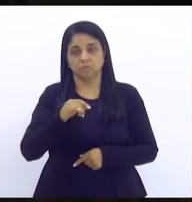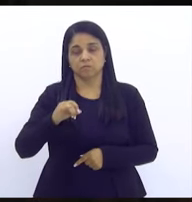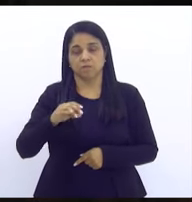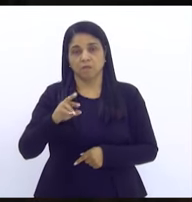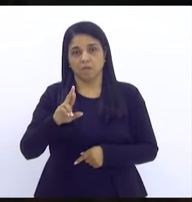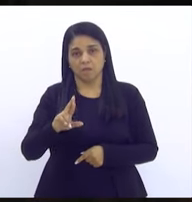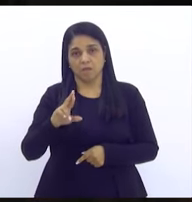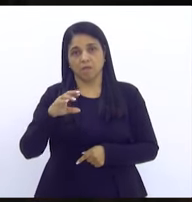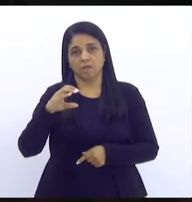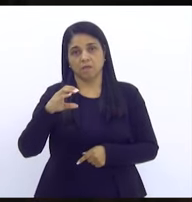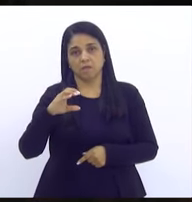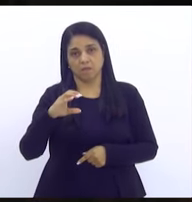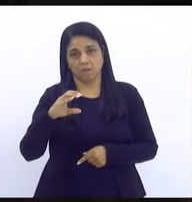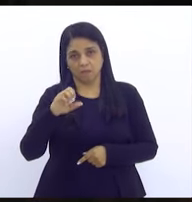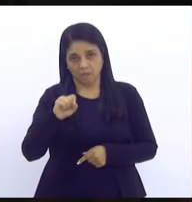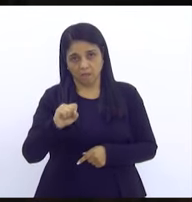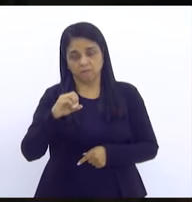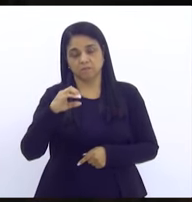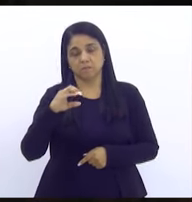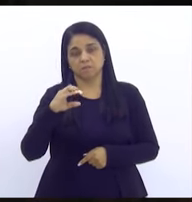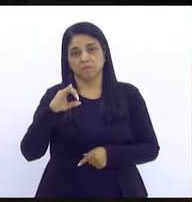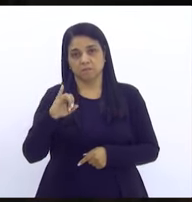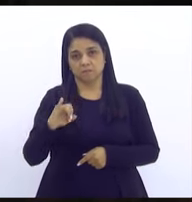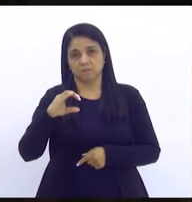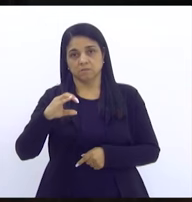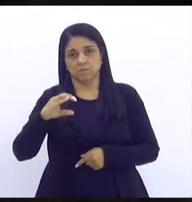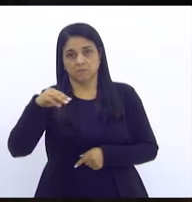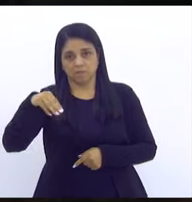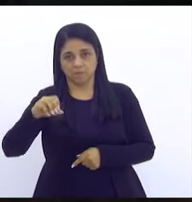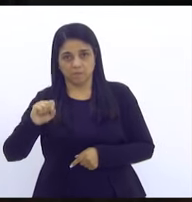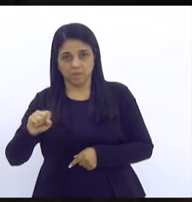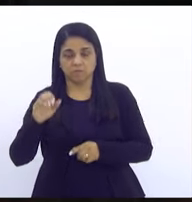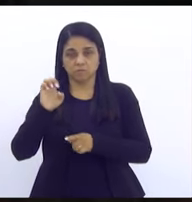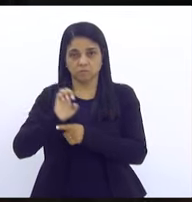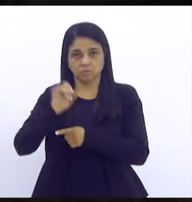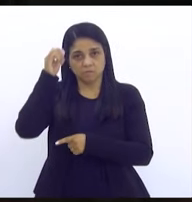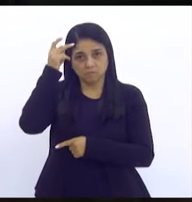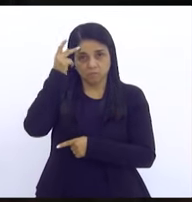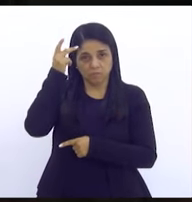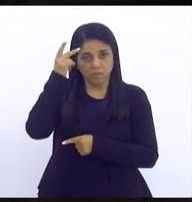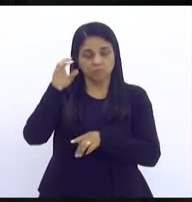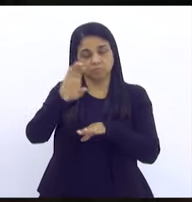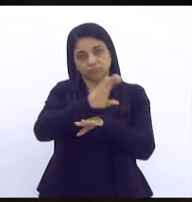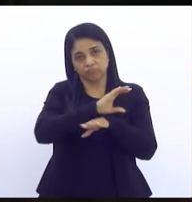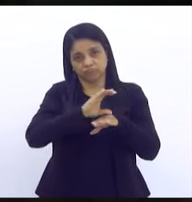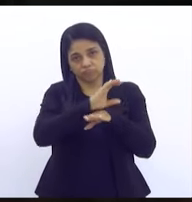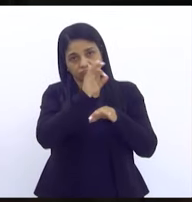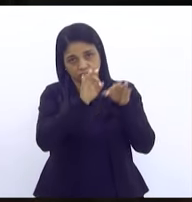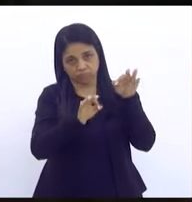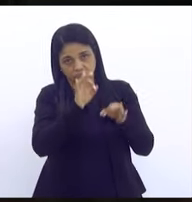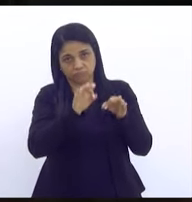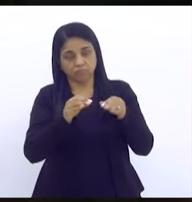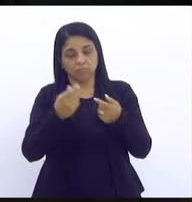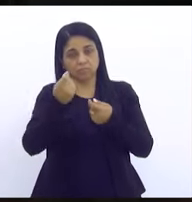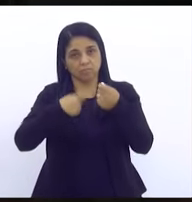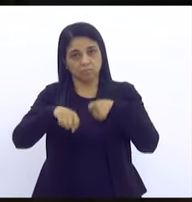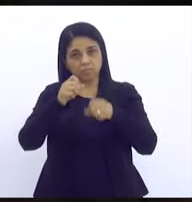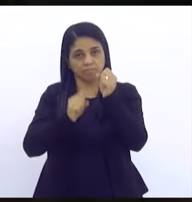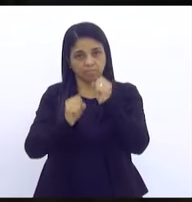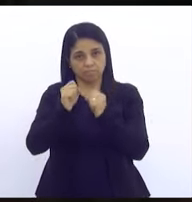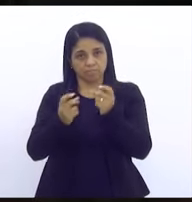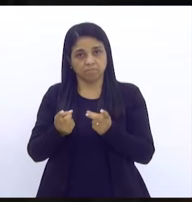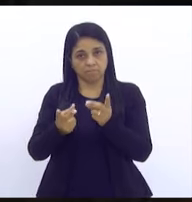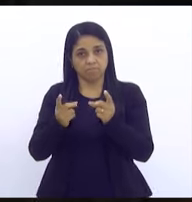RICMS do Estado de São Paulo. Pareceres das comissões de Constituição e Justiça pela constitucionalidade, economia e indústria e comércio